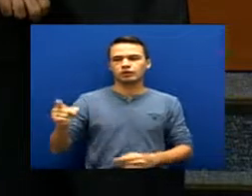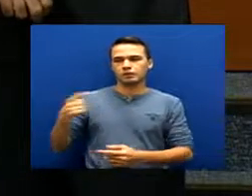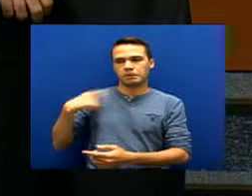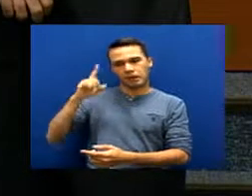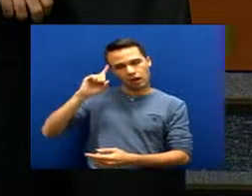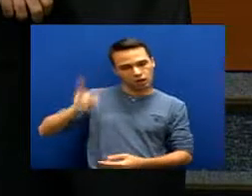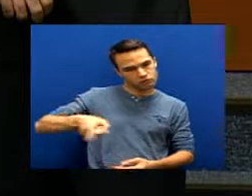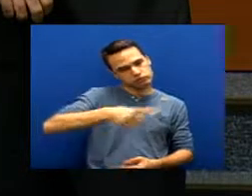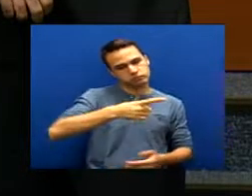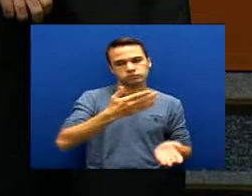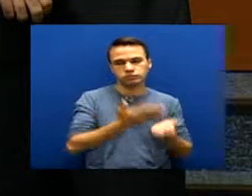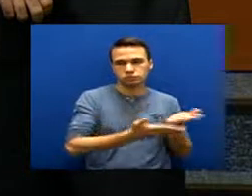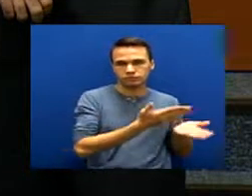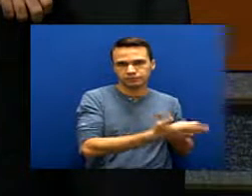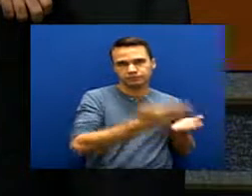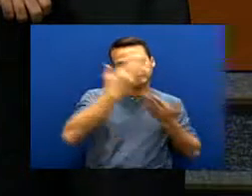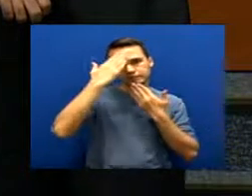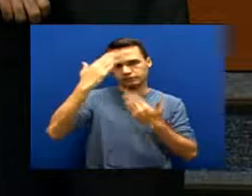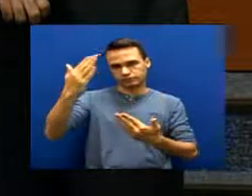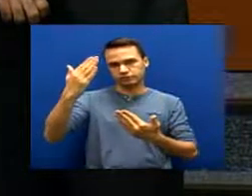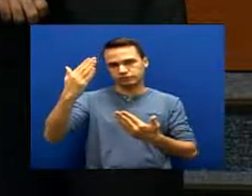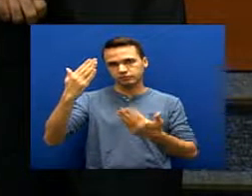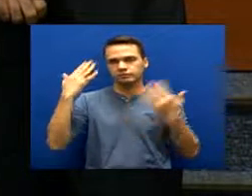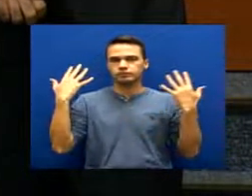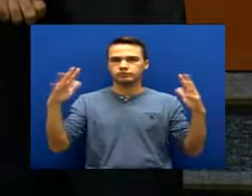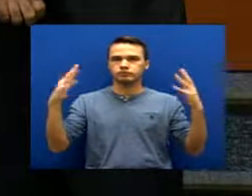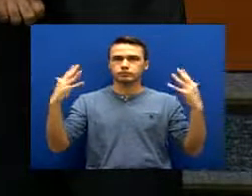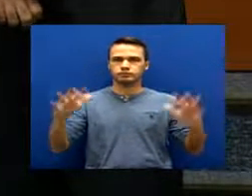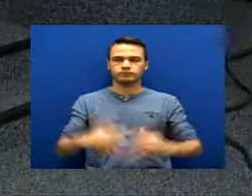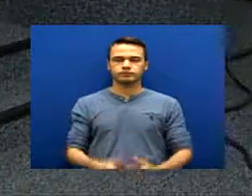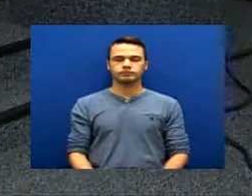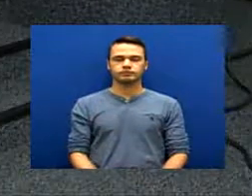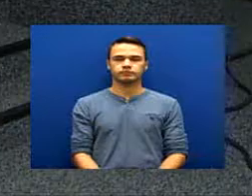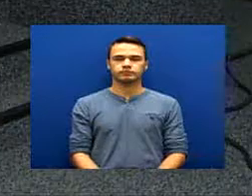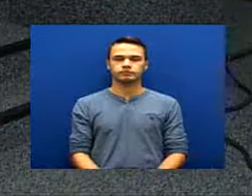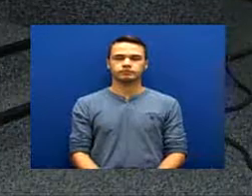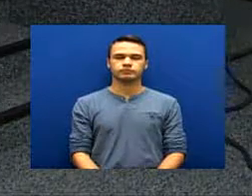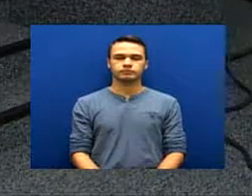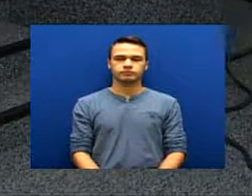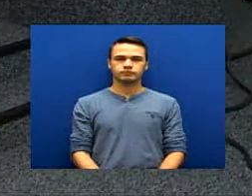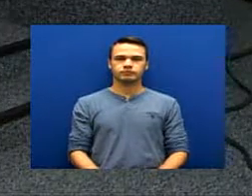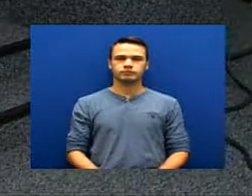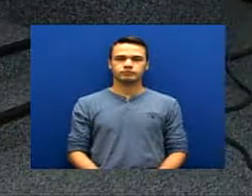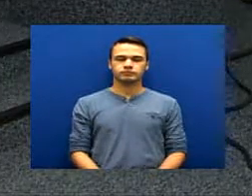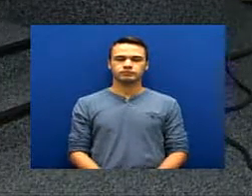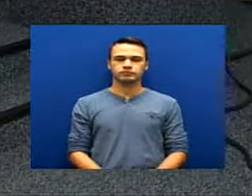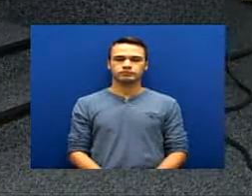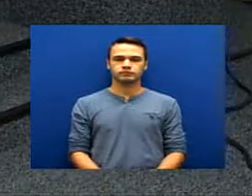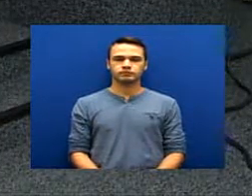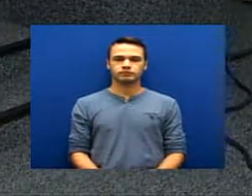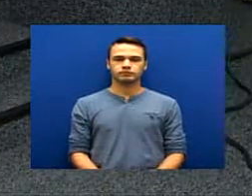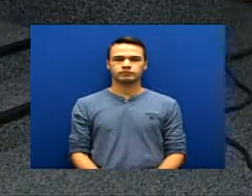E aí, a figura do Cristo Bom Pastor realmente nos impulsionou e nos questiona até hoje. Né? Deixar